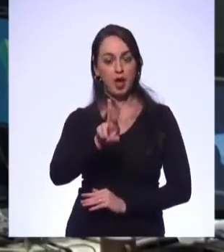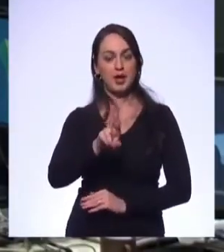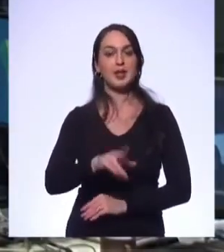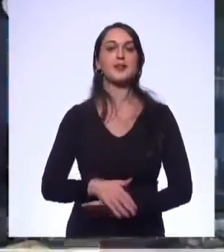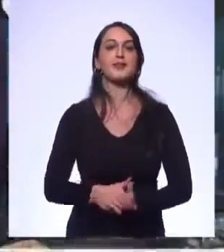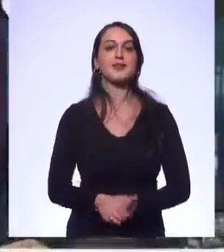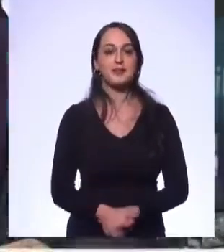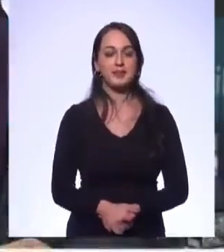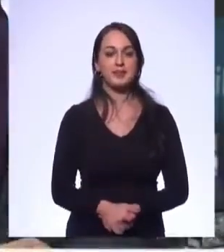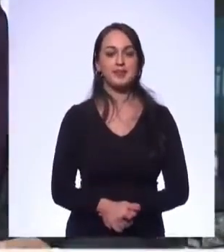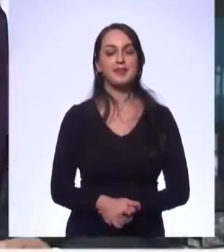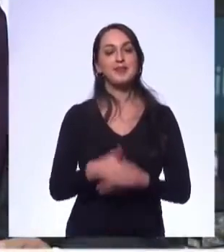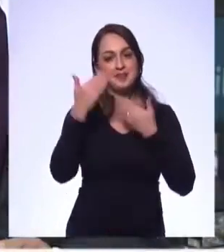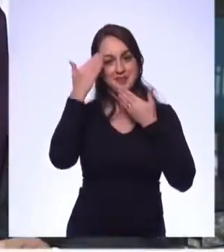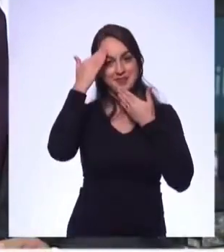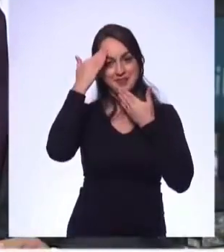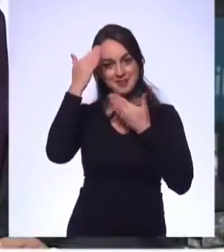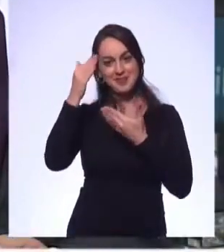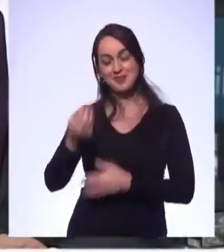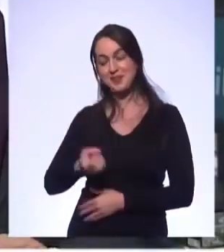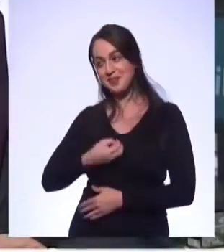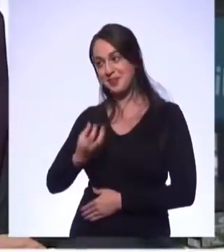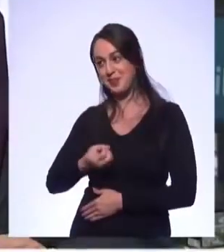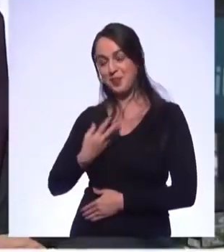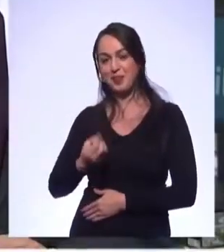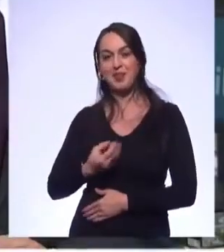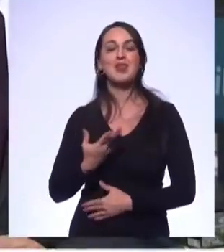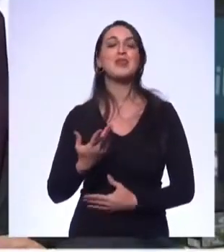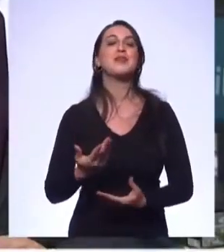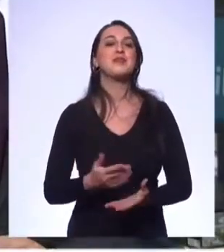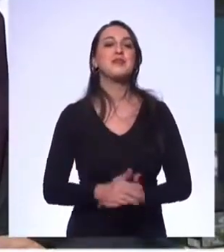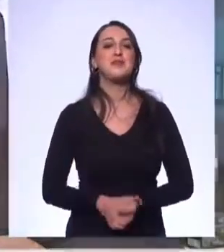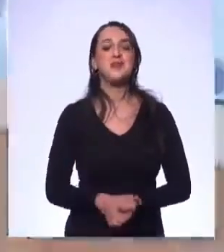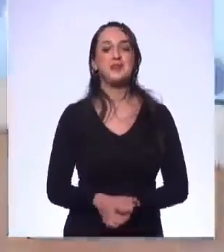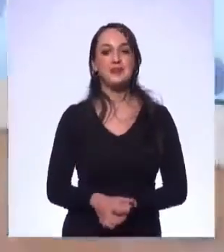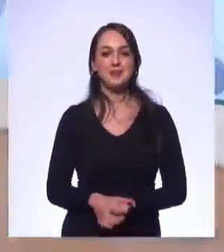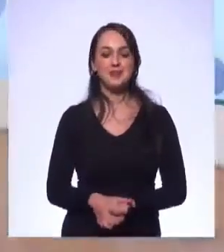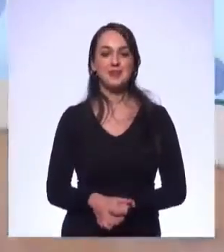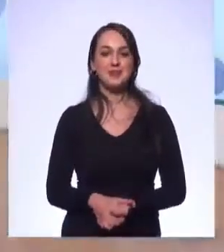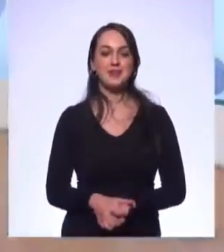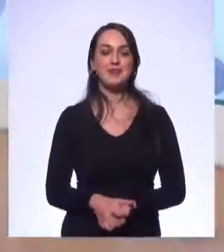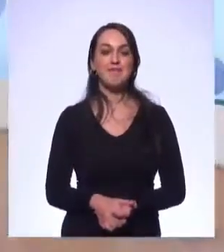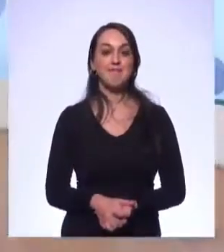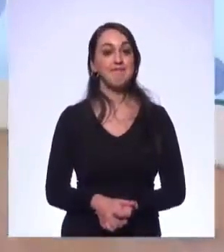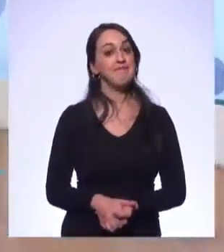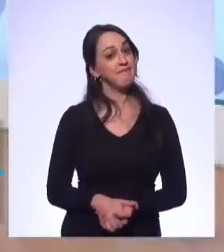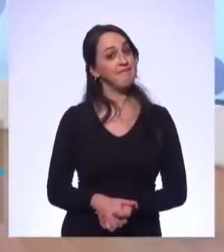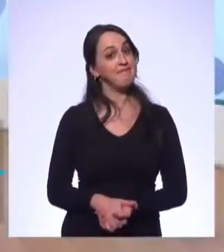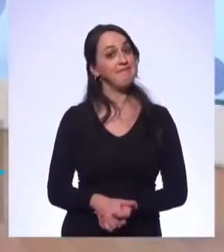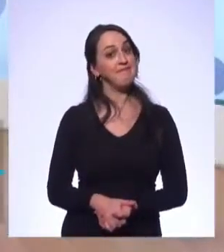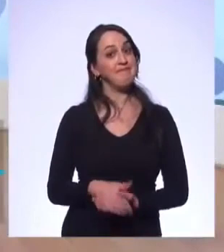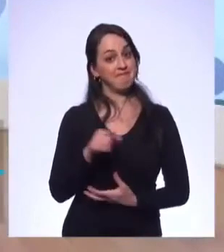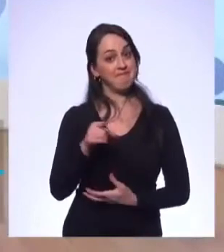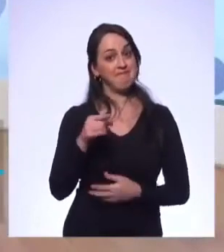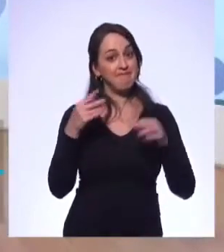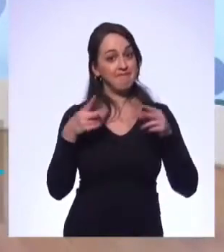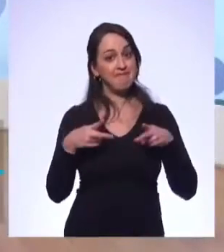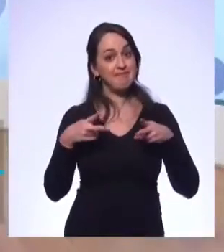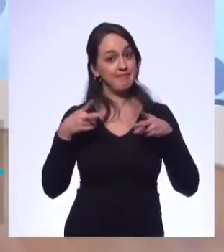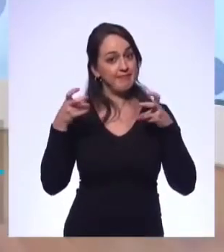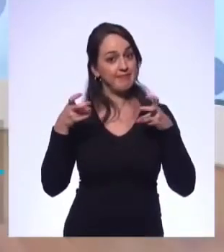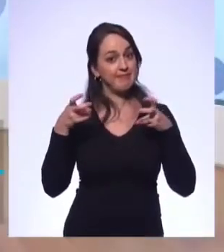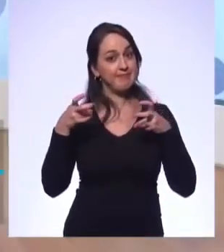Renata. Obrigada, Ricardo, pelas suas informações ao vivo, direto de São Paulo. Vocês ouviram